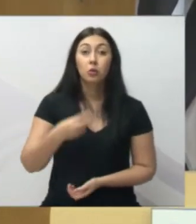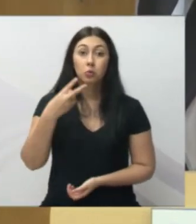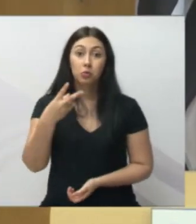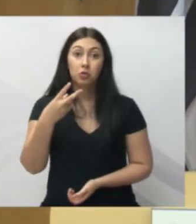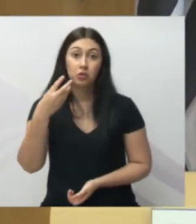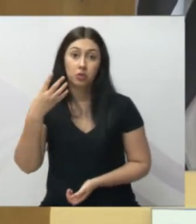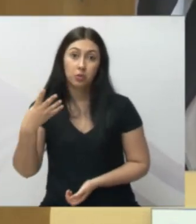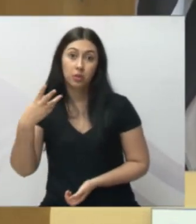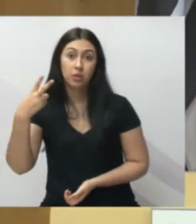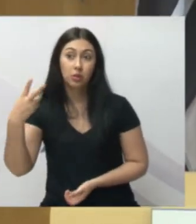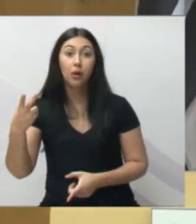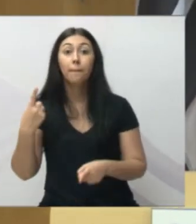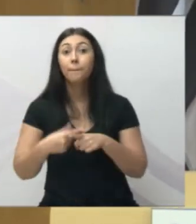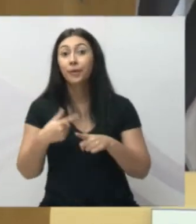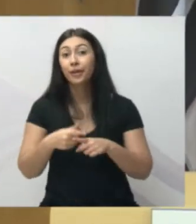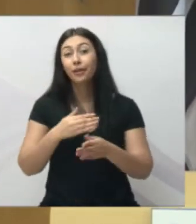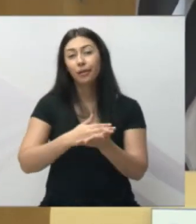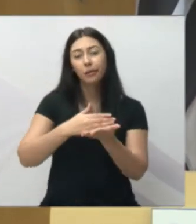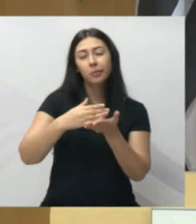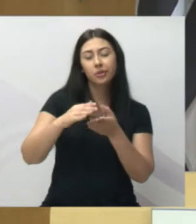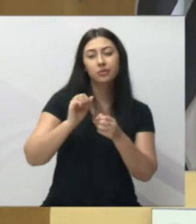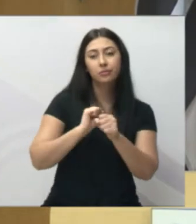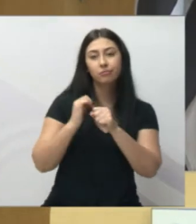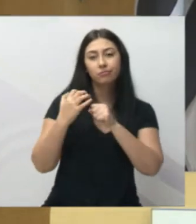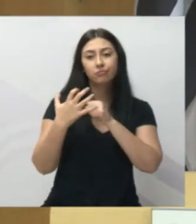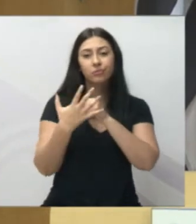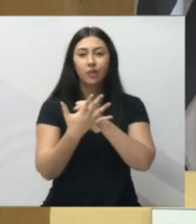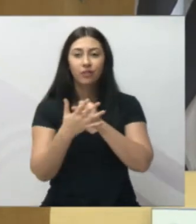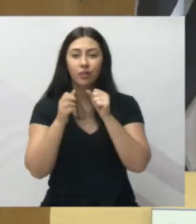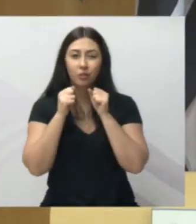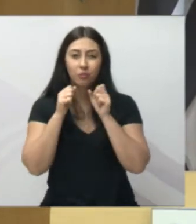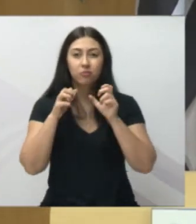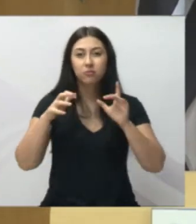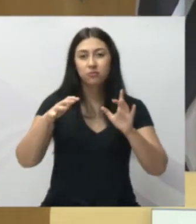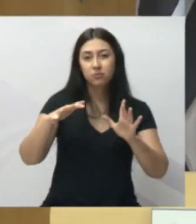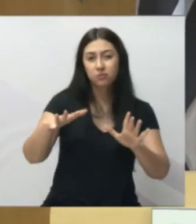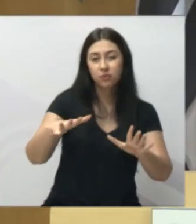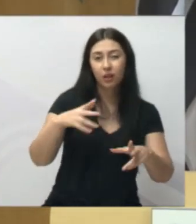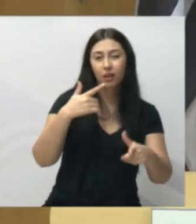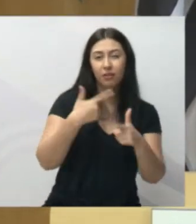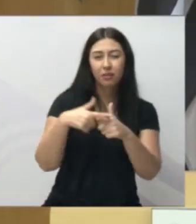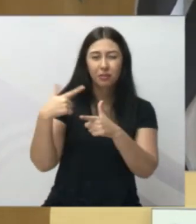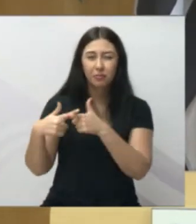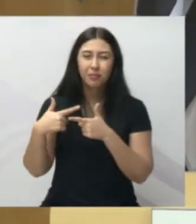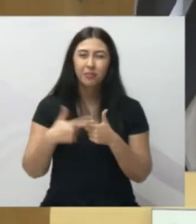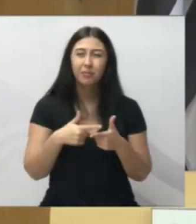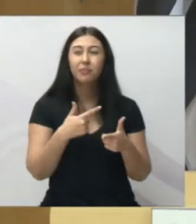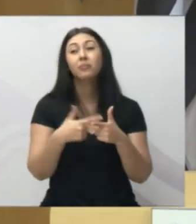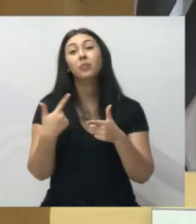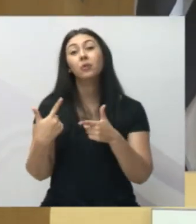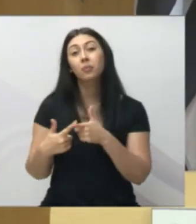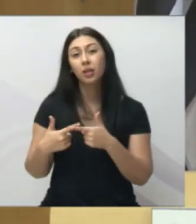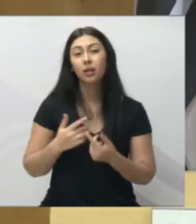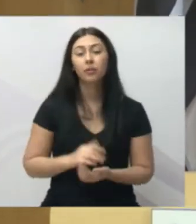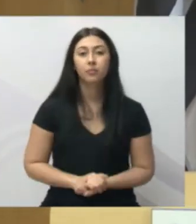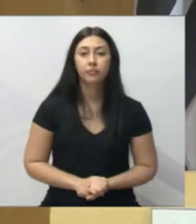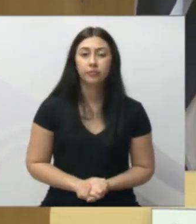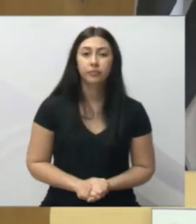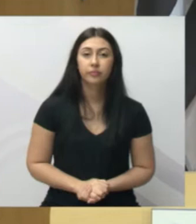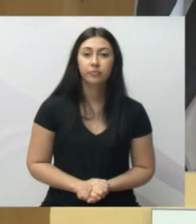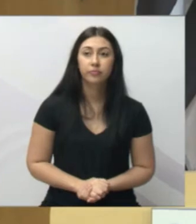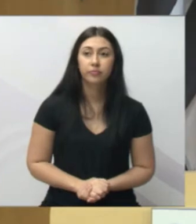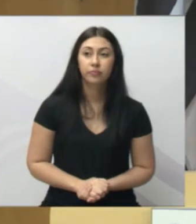242, porque entrou esse problema aqui, esse problema do